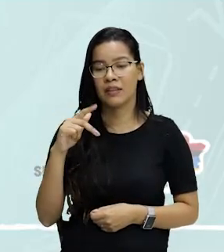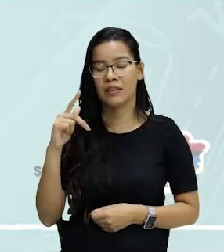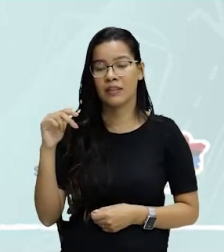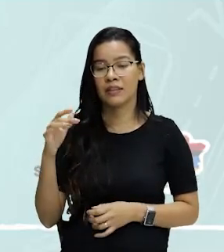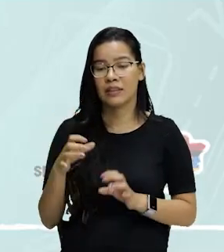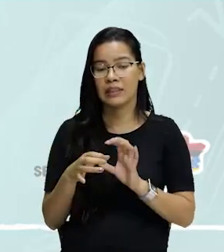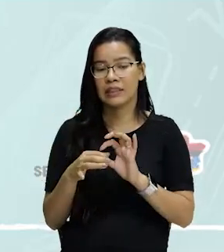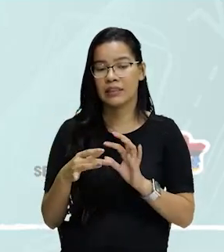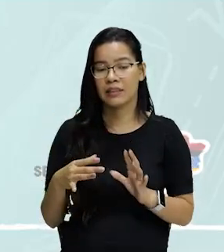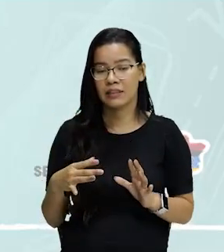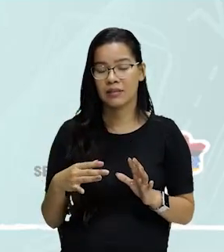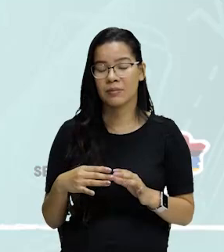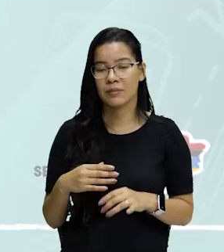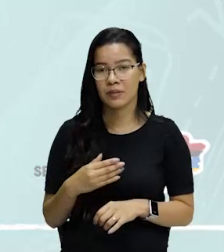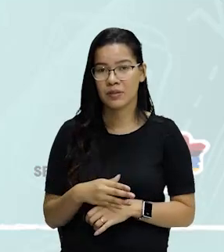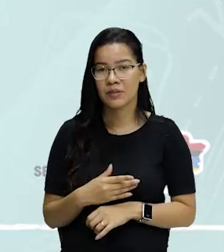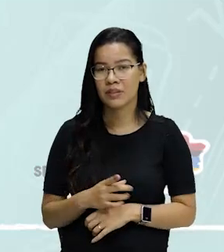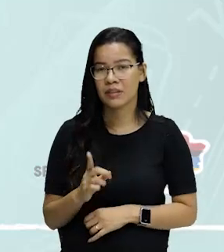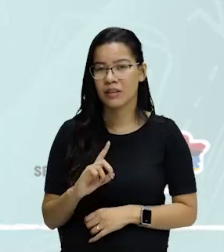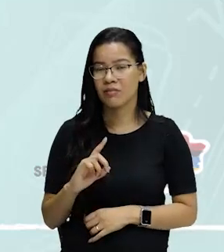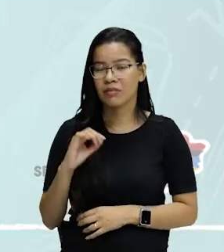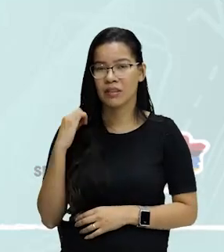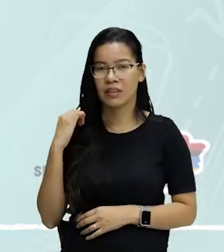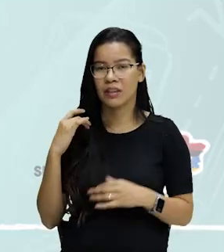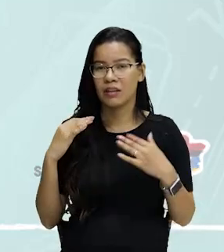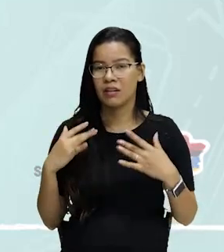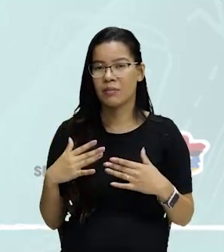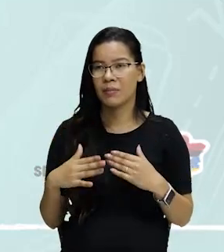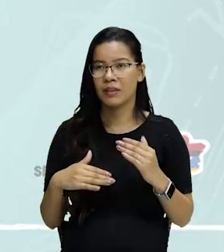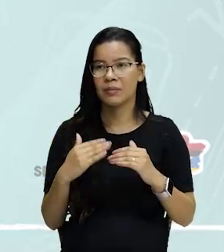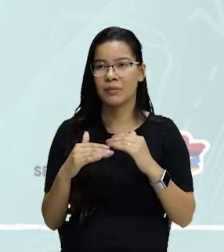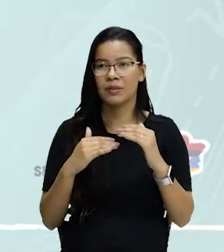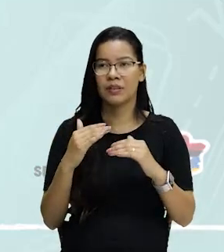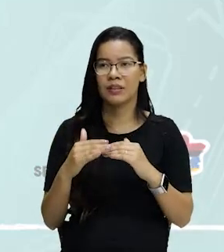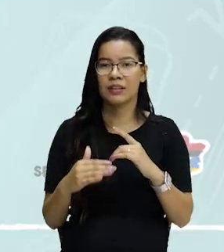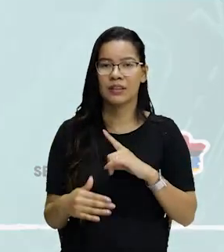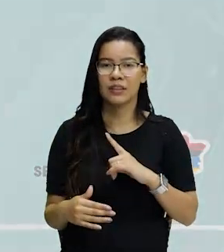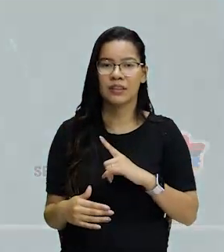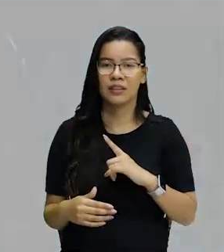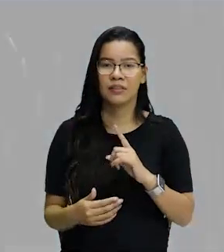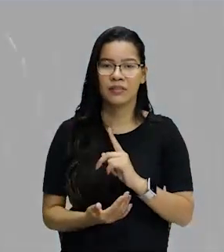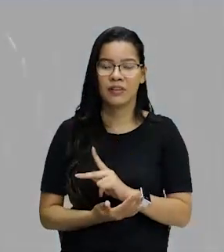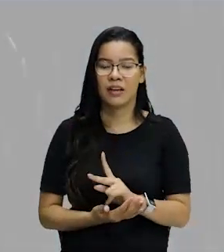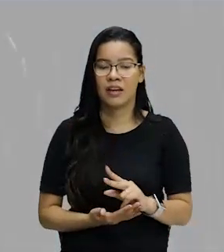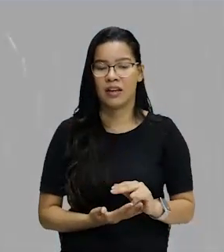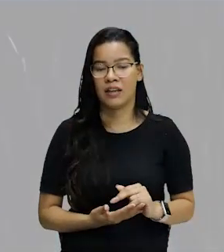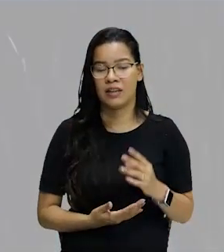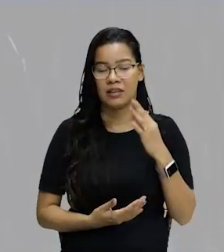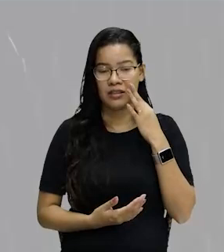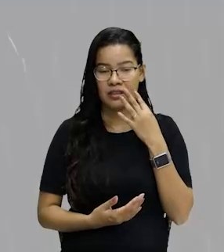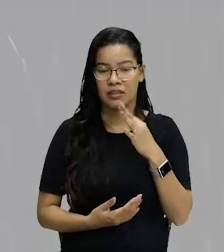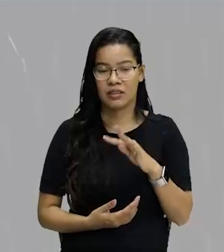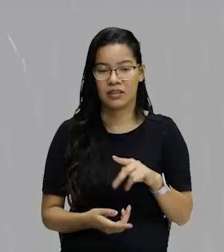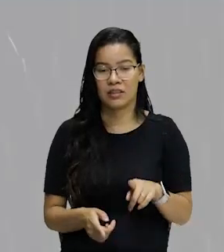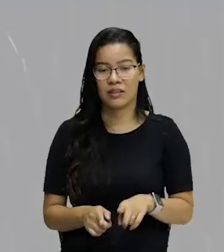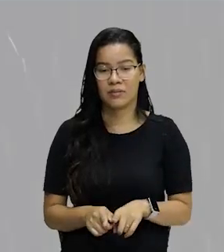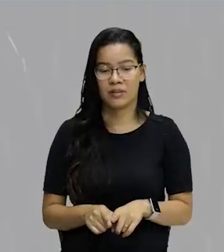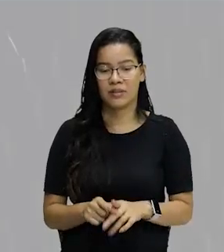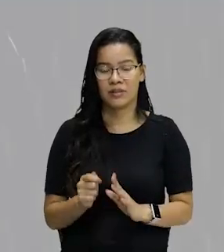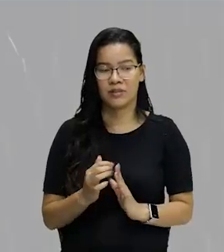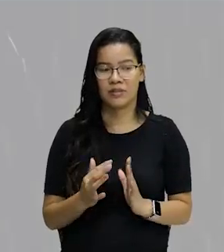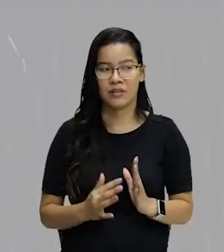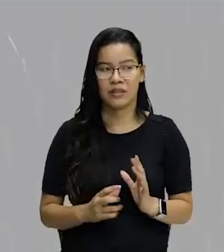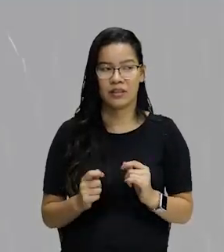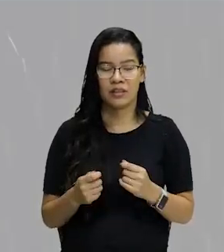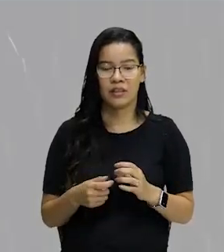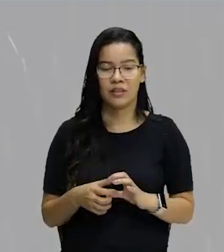emprega meios não naturais para a sua progressão. Existem inúmeras técnicas e artifícios que